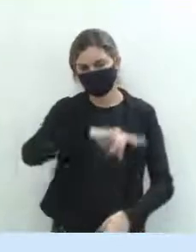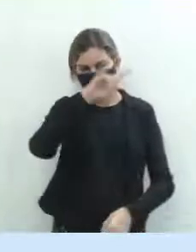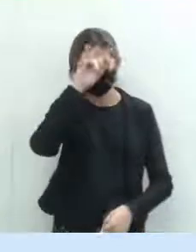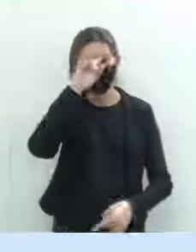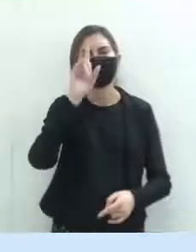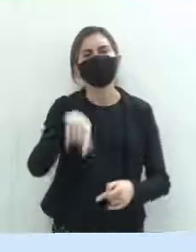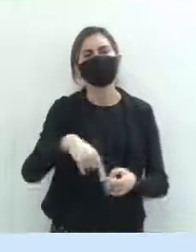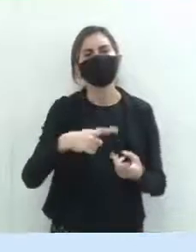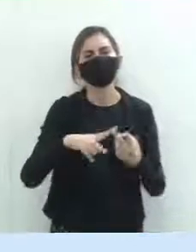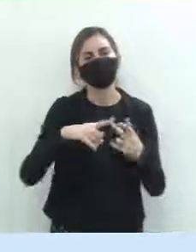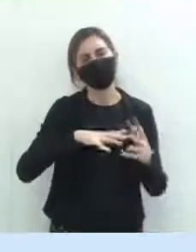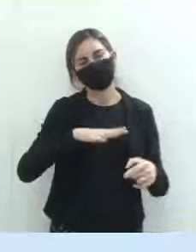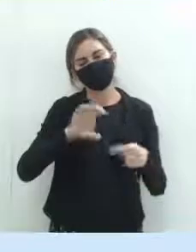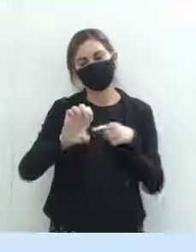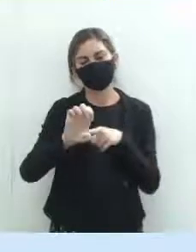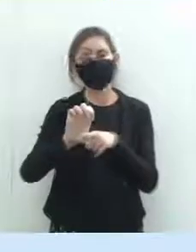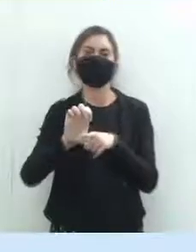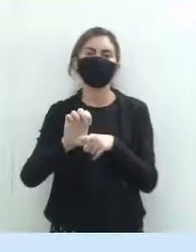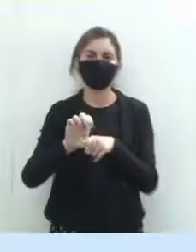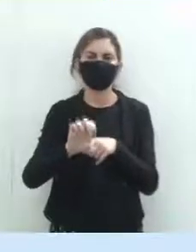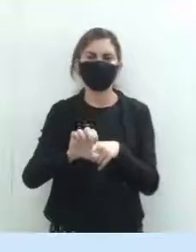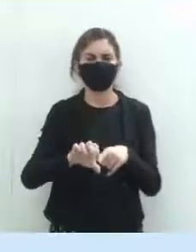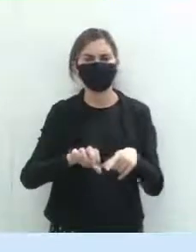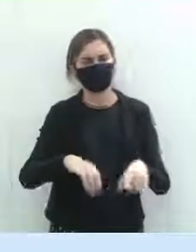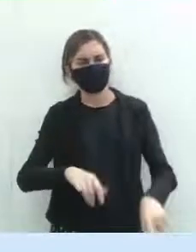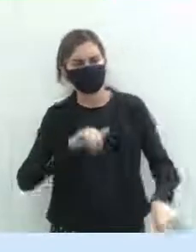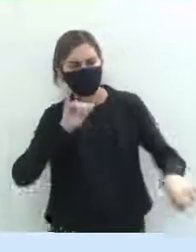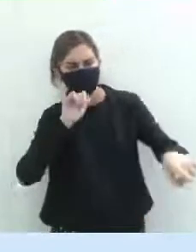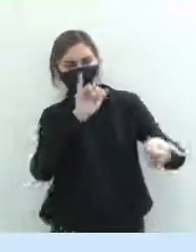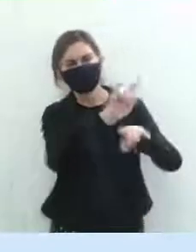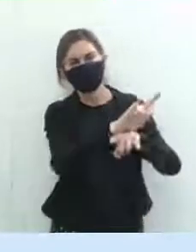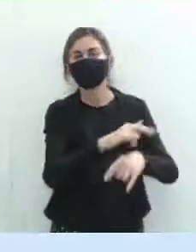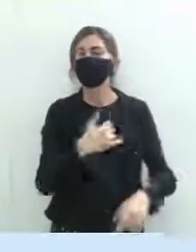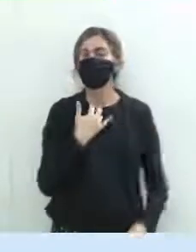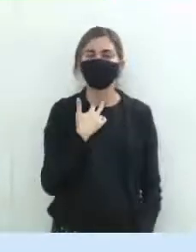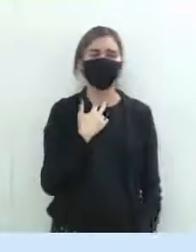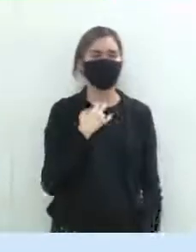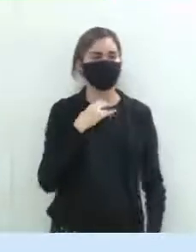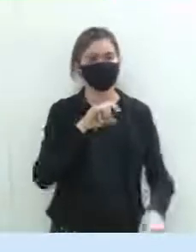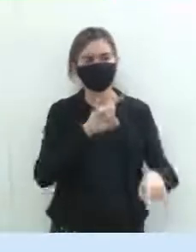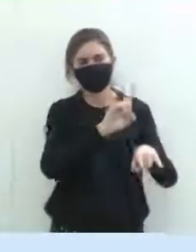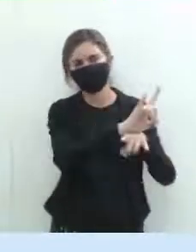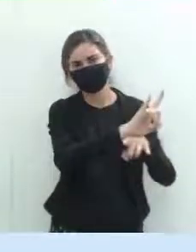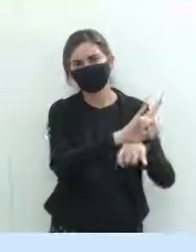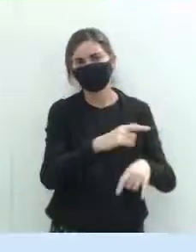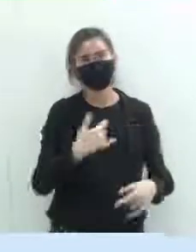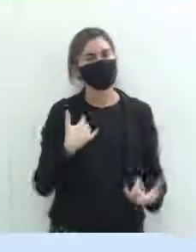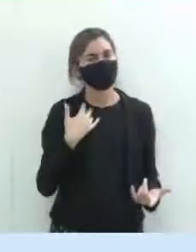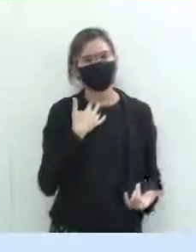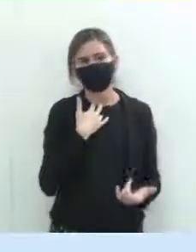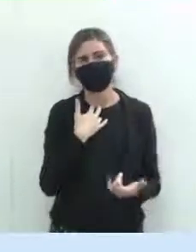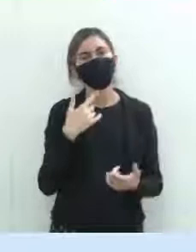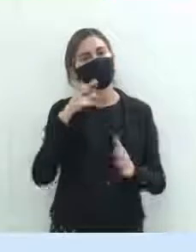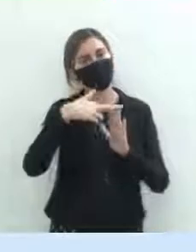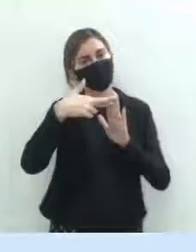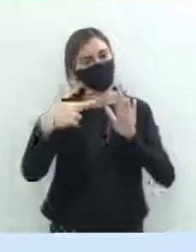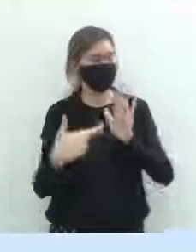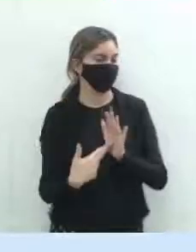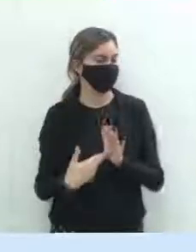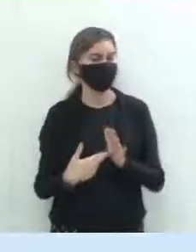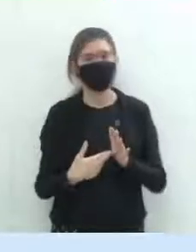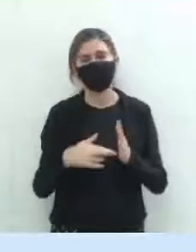um princípio ético, um princípio universal, é um princípio permanente, é uma regra. Então, ela não importa